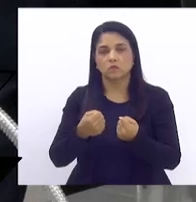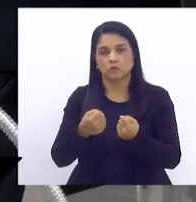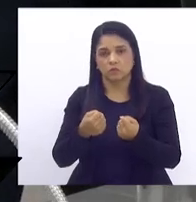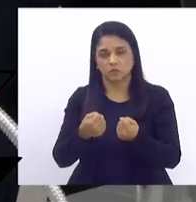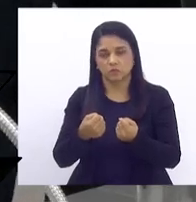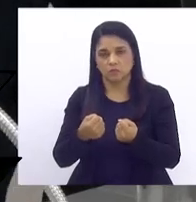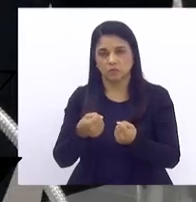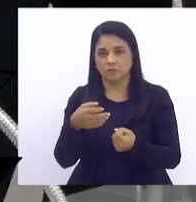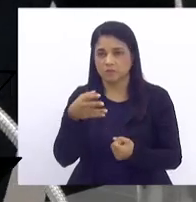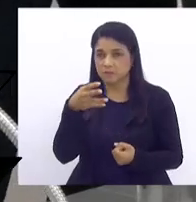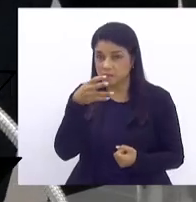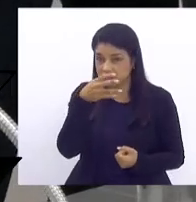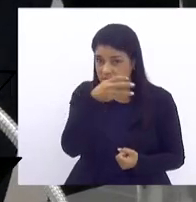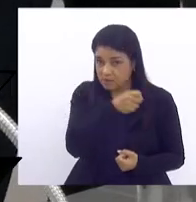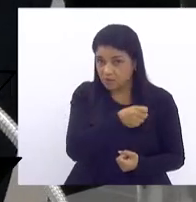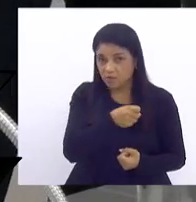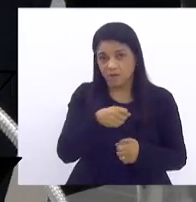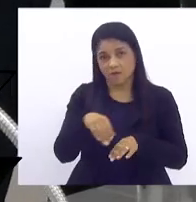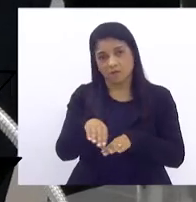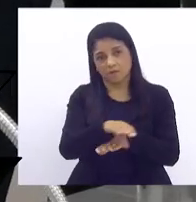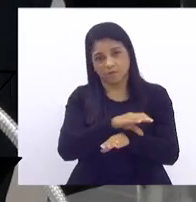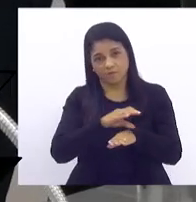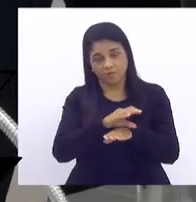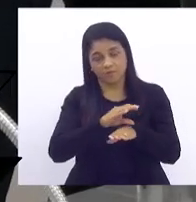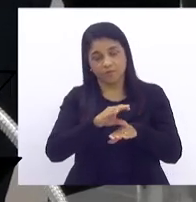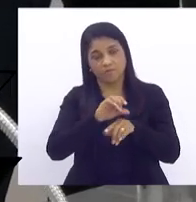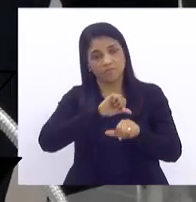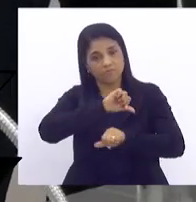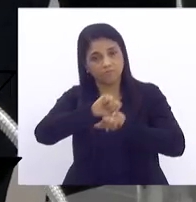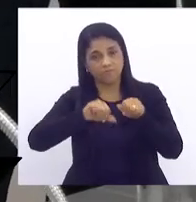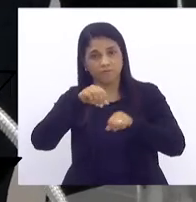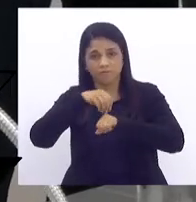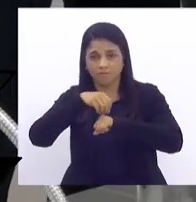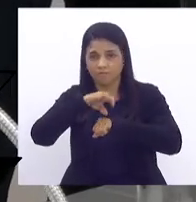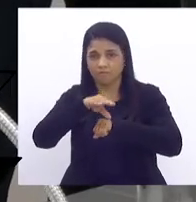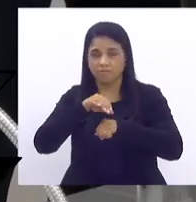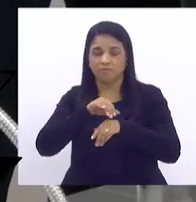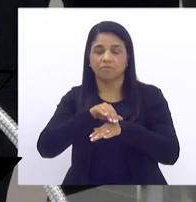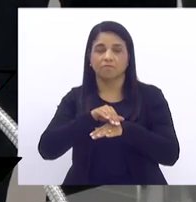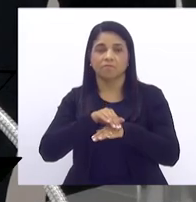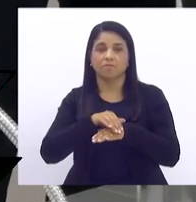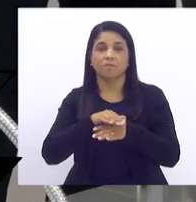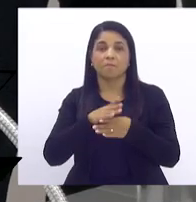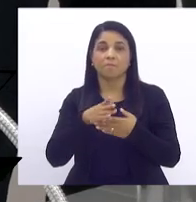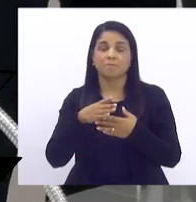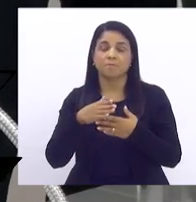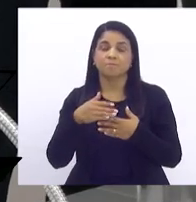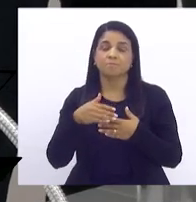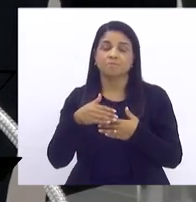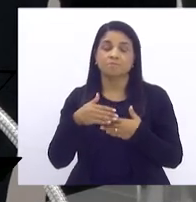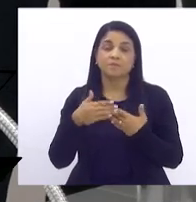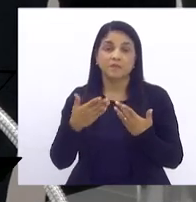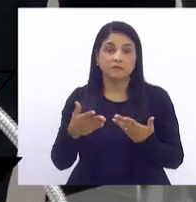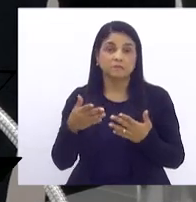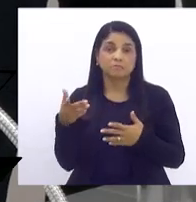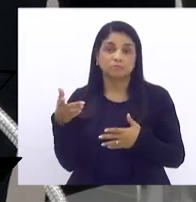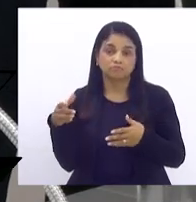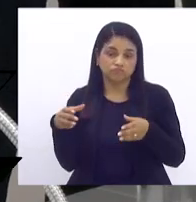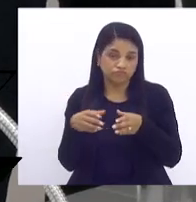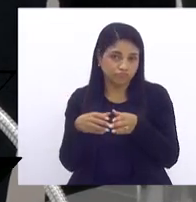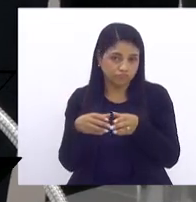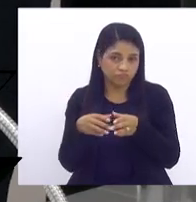essa inconstitucionalidade e transformar meramente numa indicação que não terá um efeito prático, se a gente puder, de forma coletiva